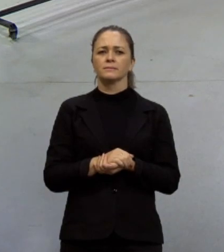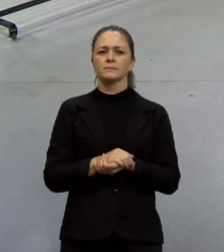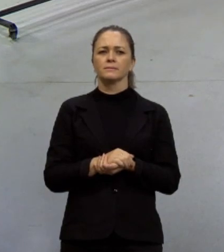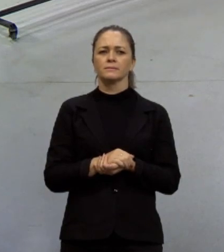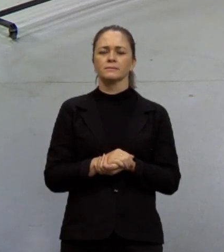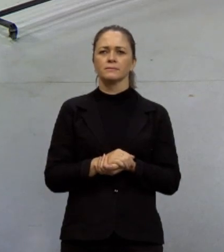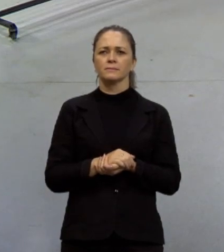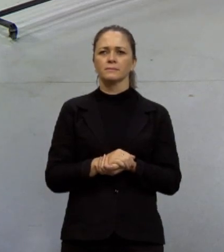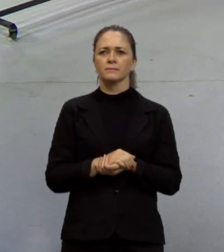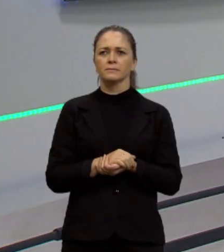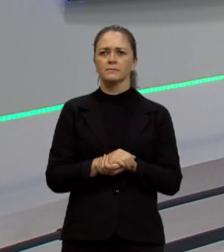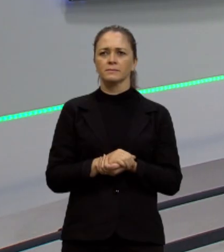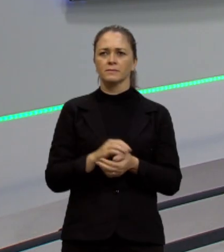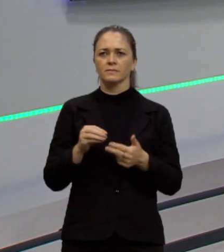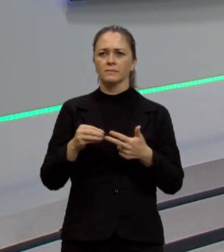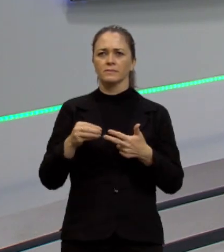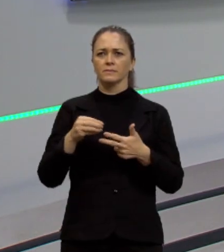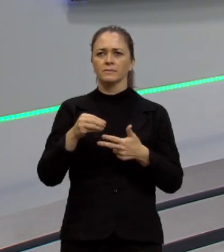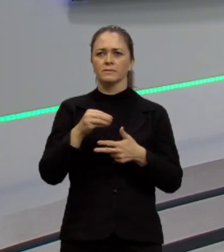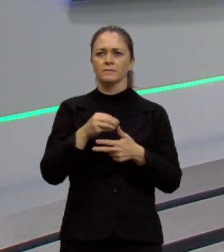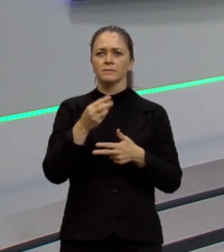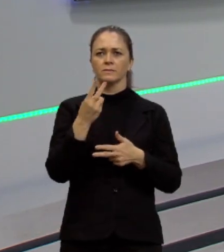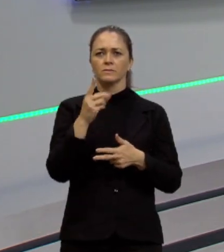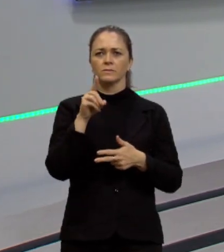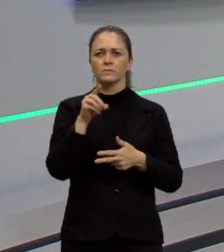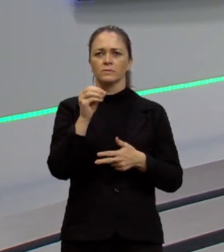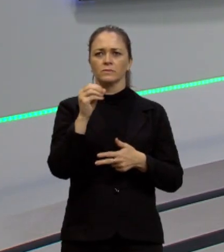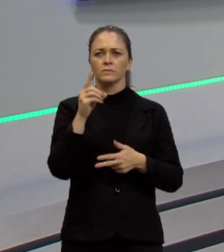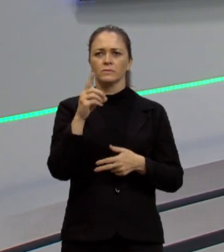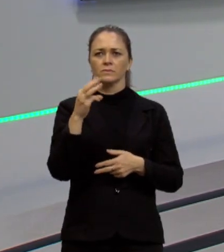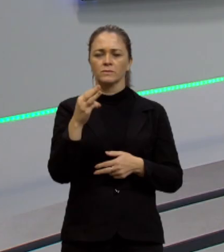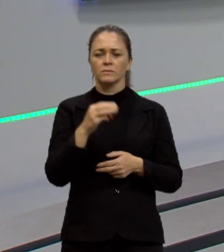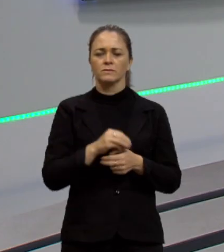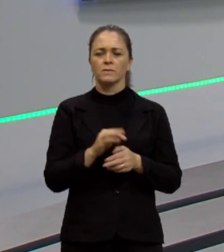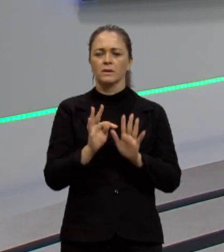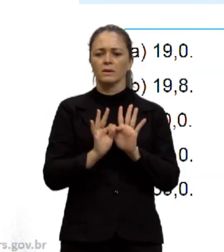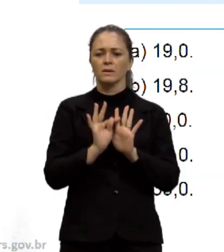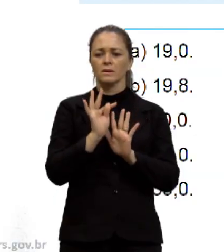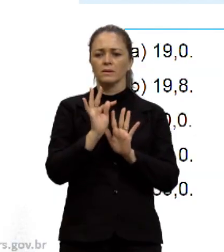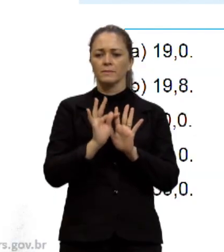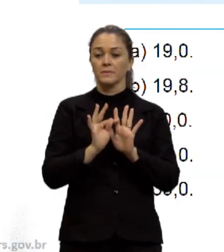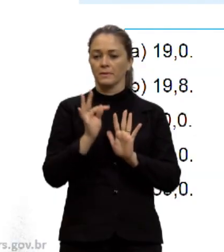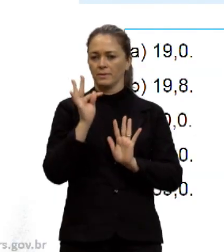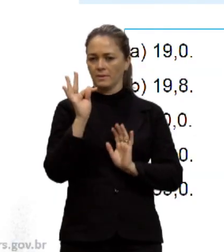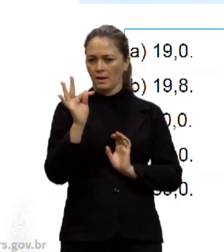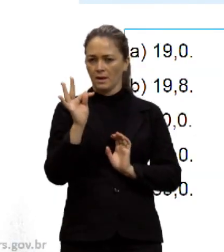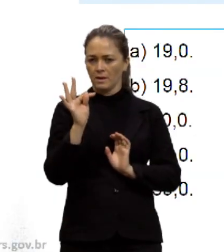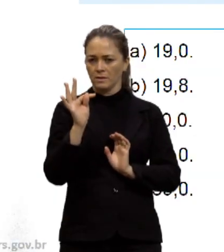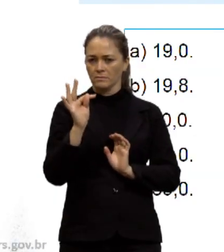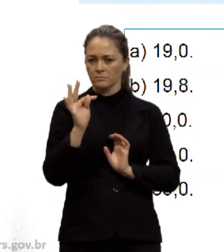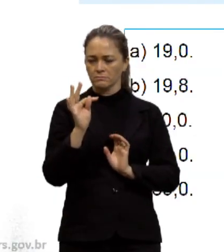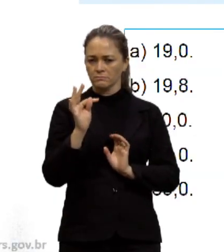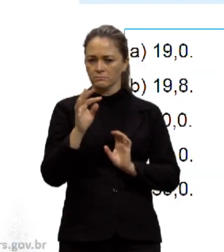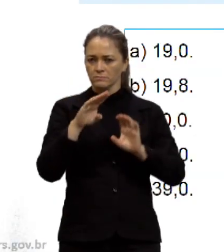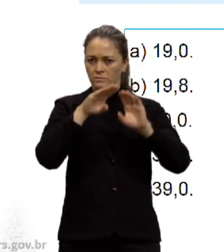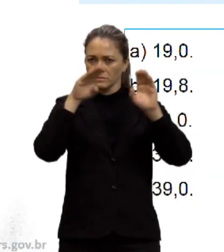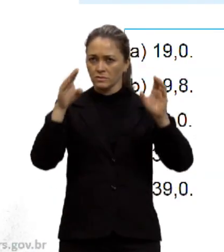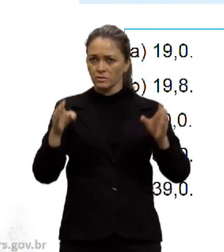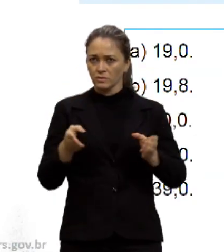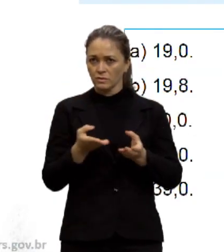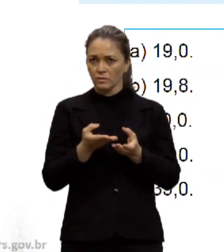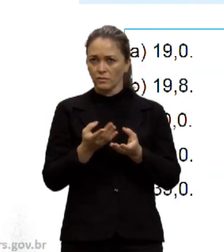Uma questão do Enem de 2013. A temperatura T de um forno em